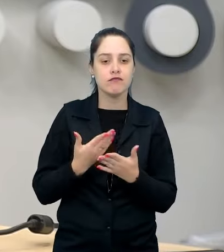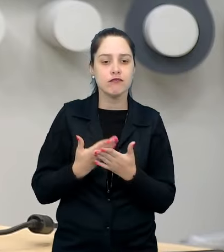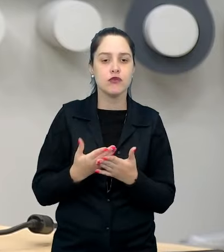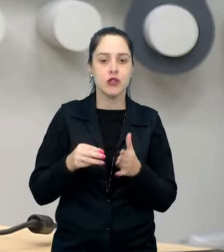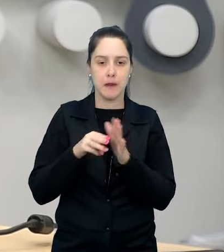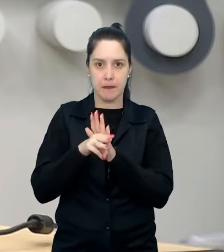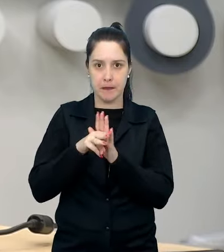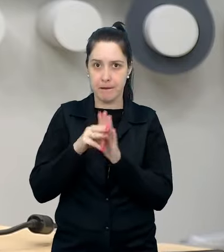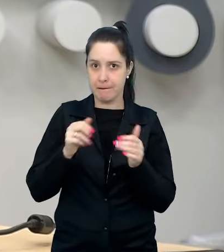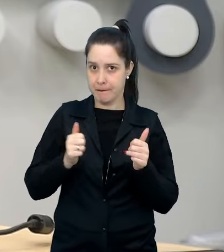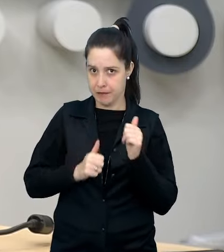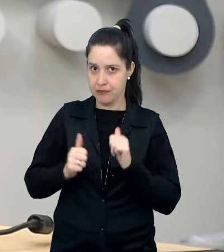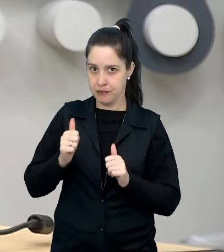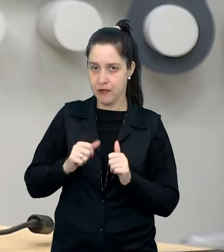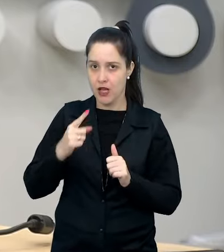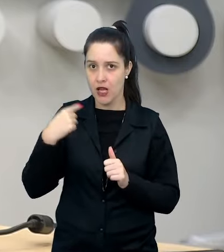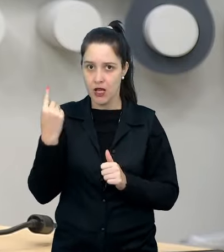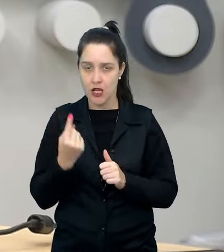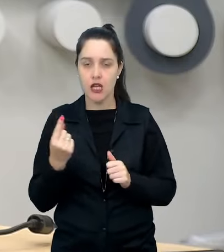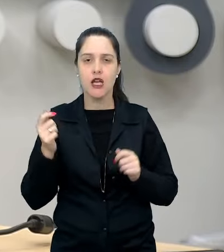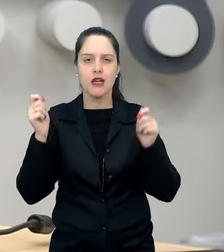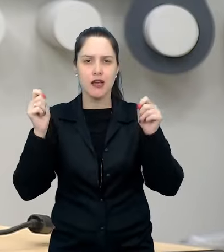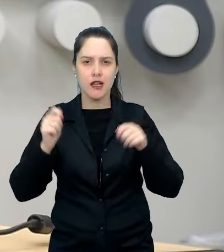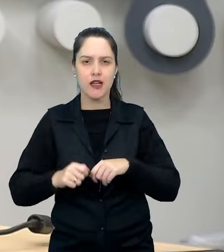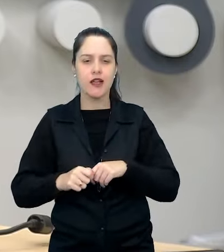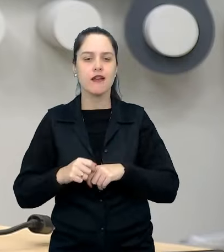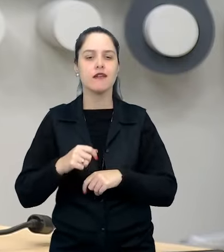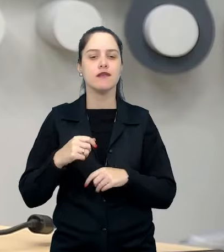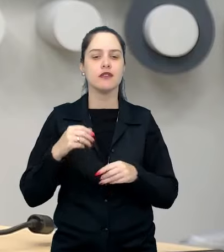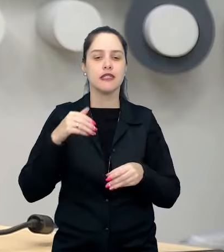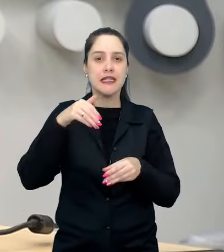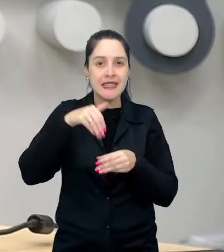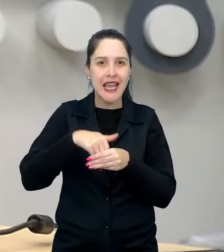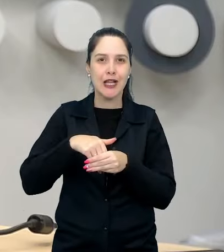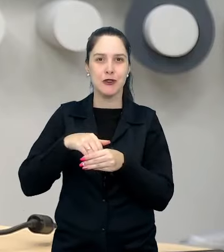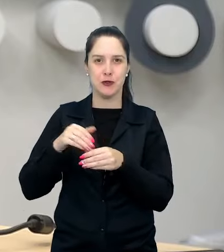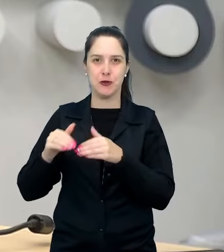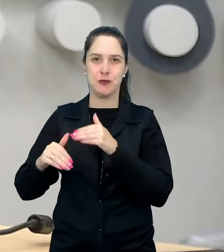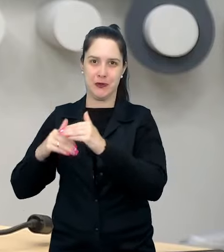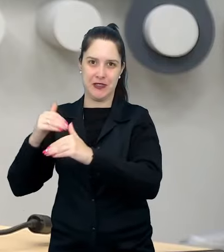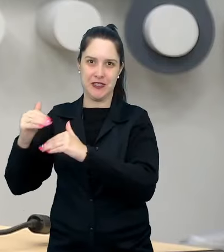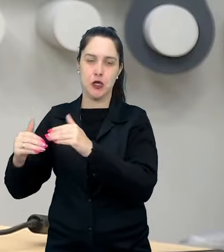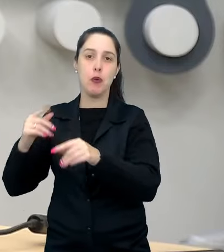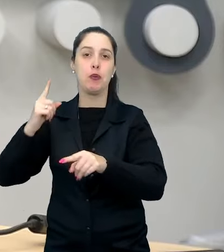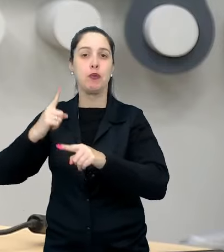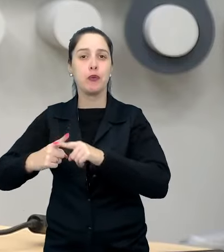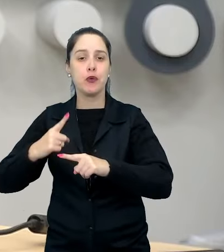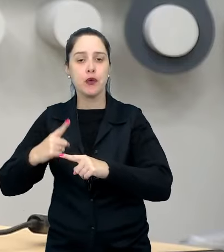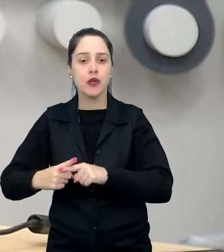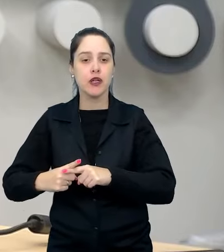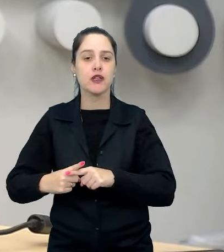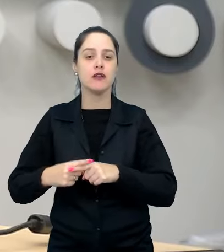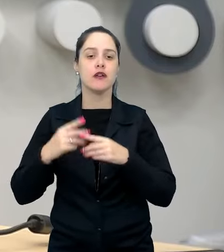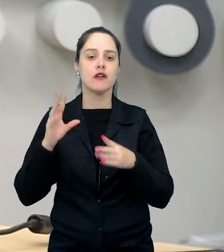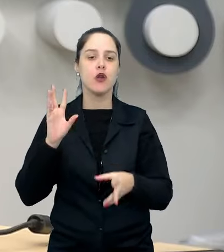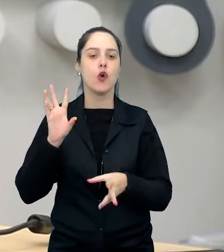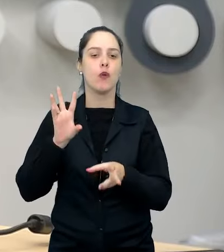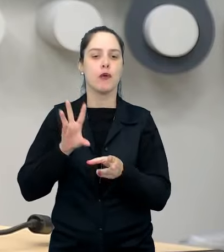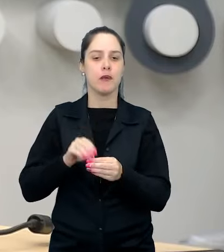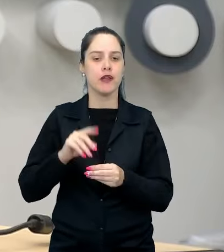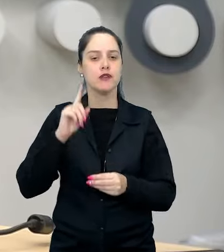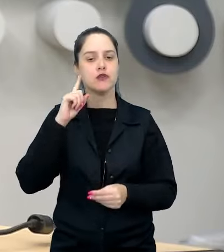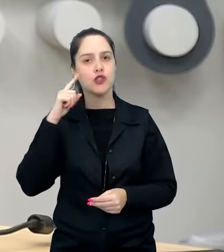metodologias ativas, né, a gente está realmente entrando dentro de um processo que o novo currículo permite que a